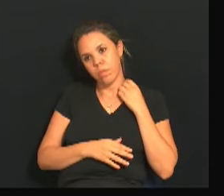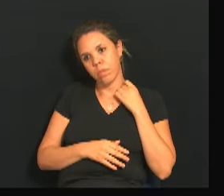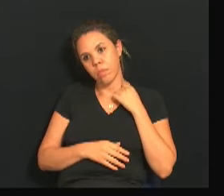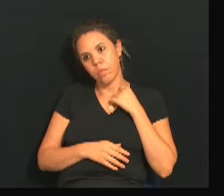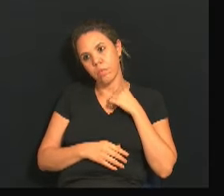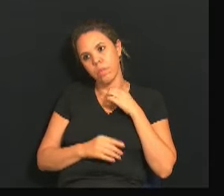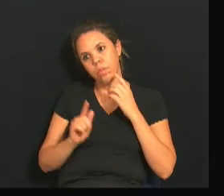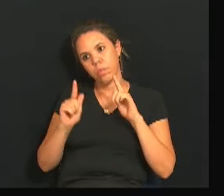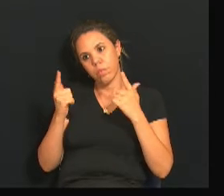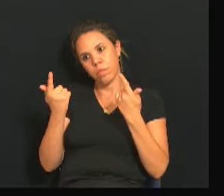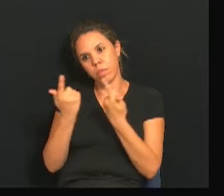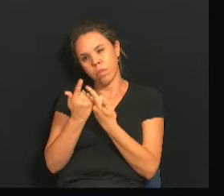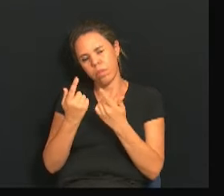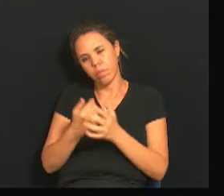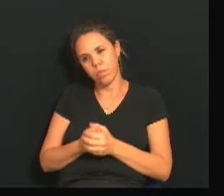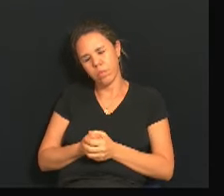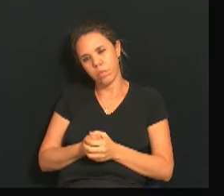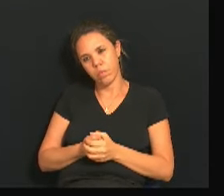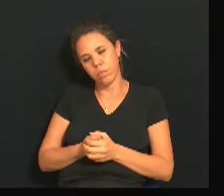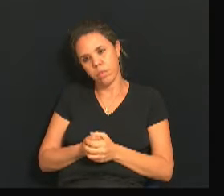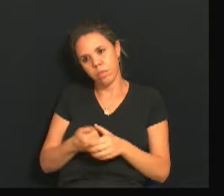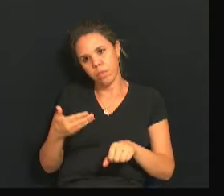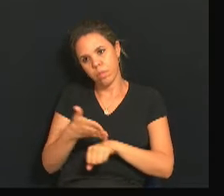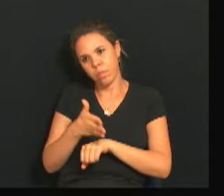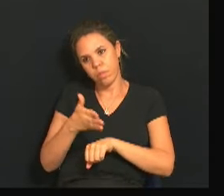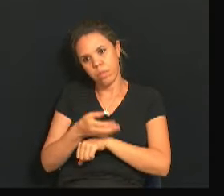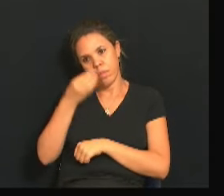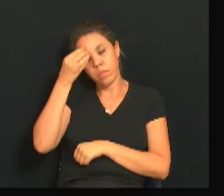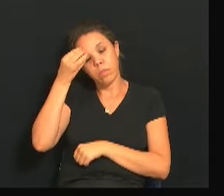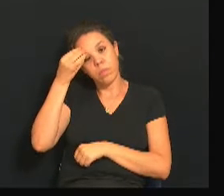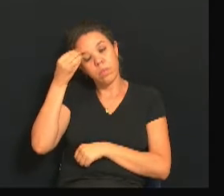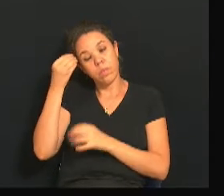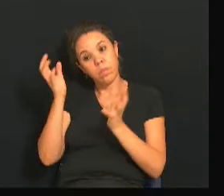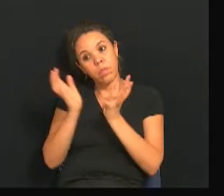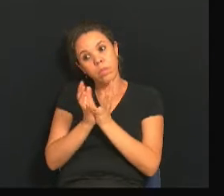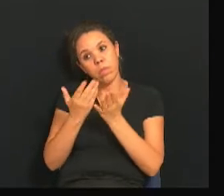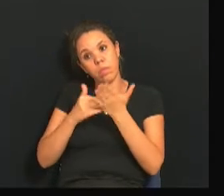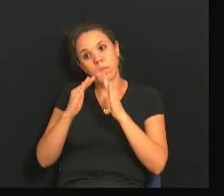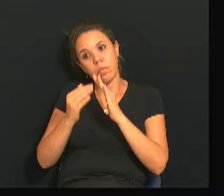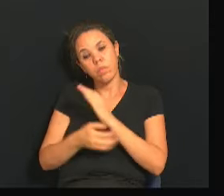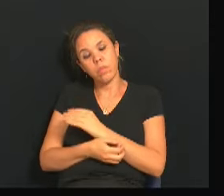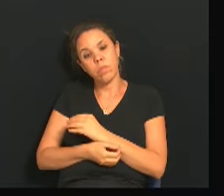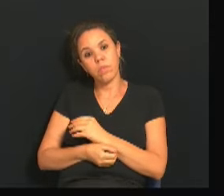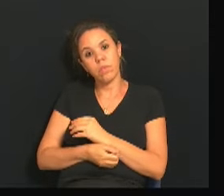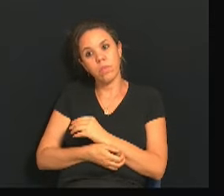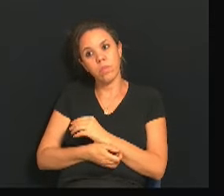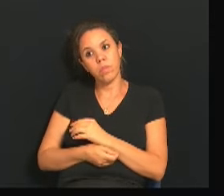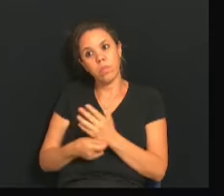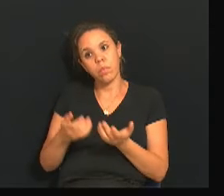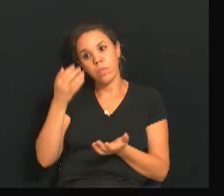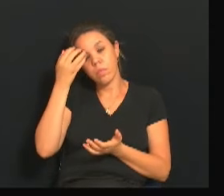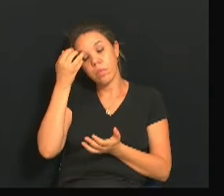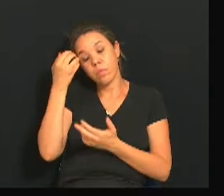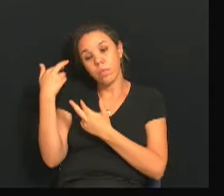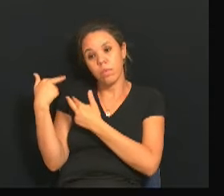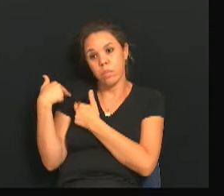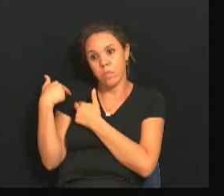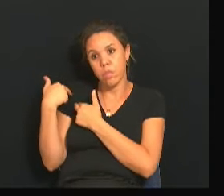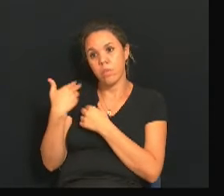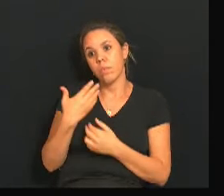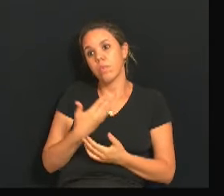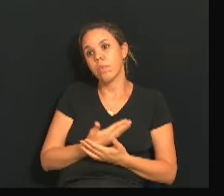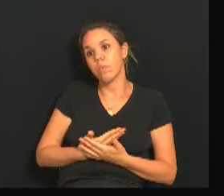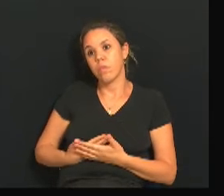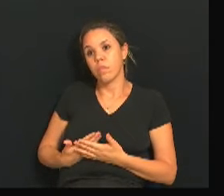abra para a participação, né, da comunidade escolar. E aí cabe ao Estado, obviamente,